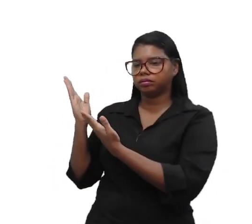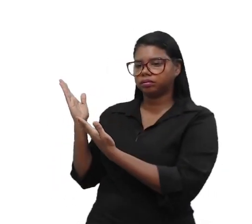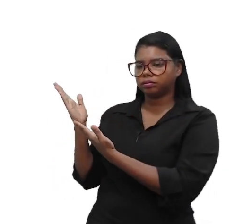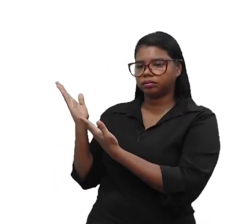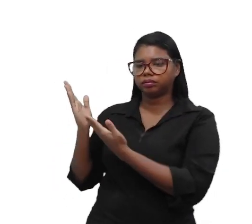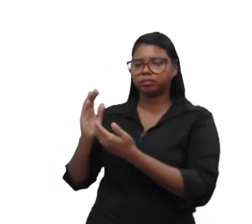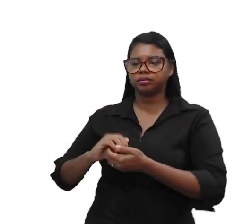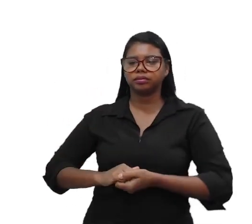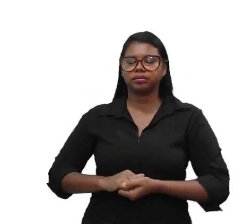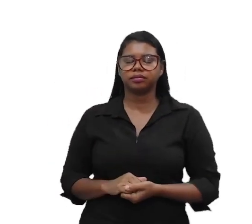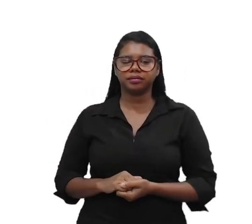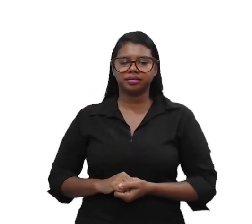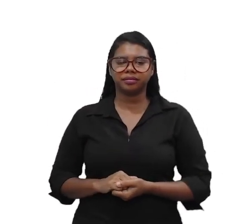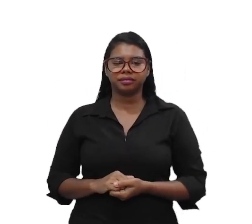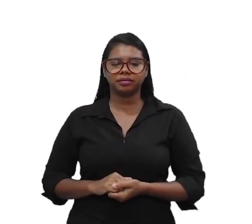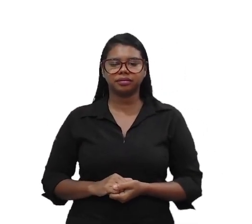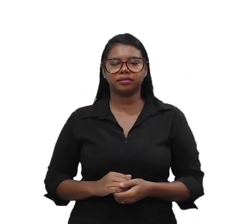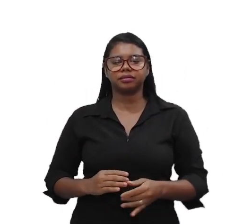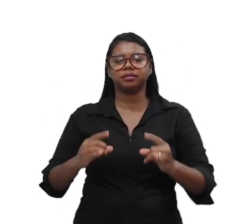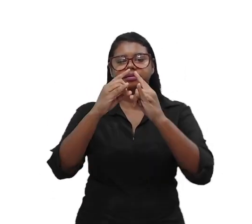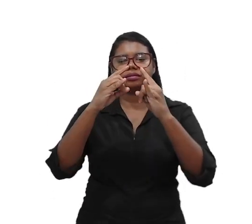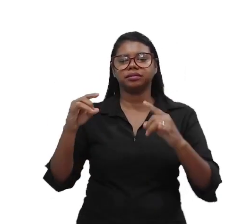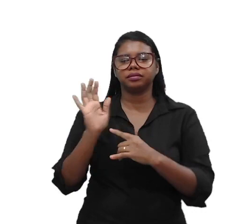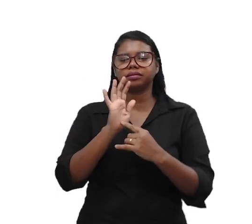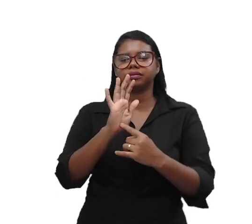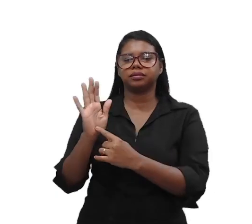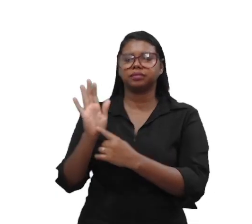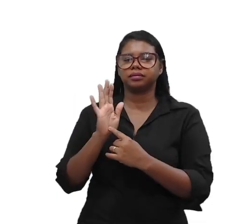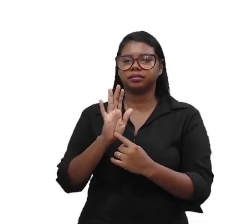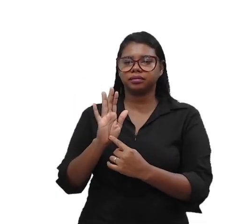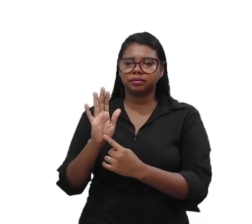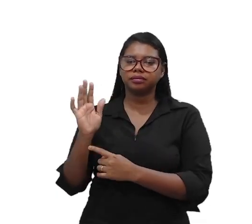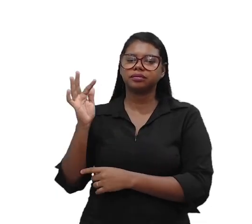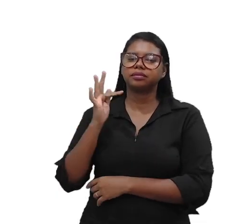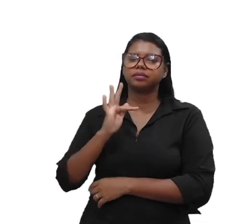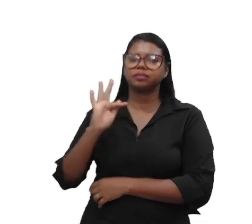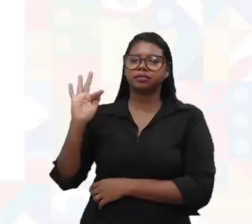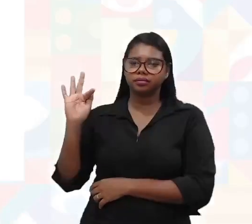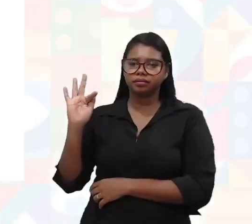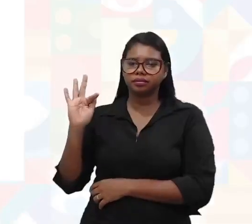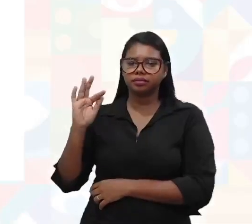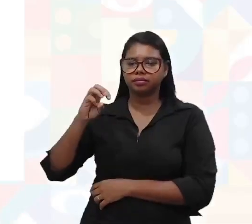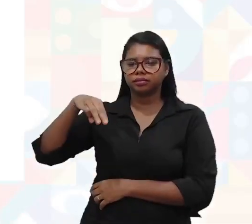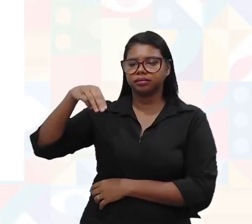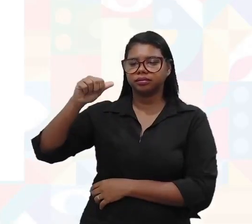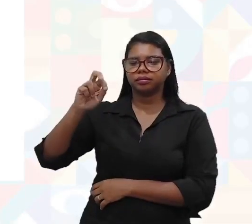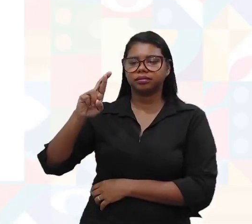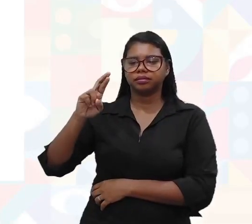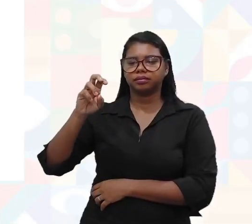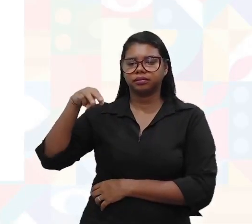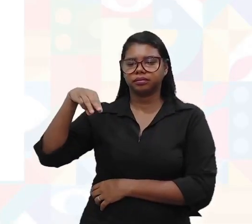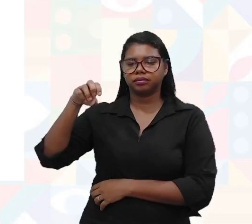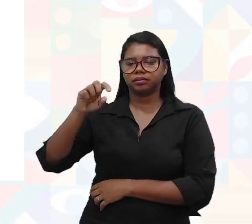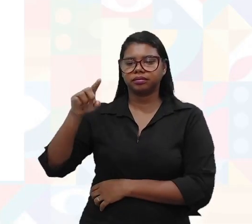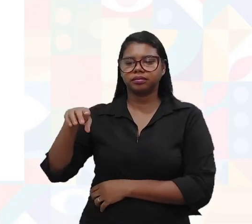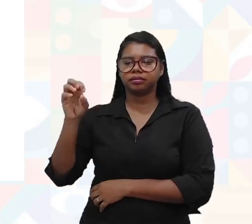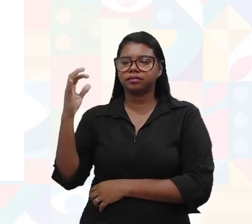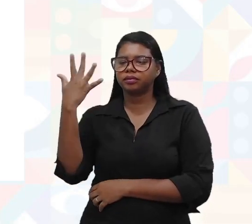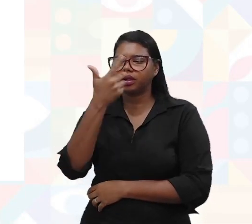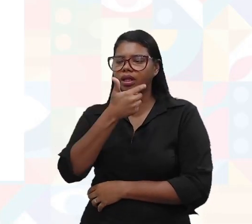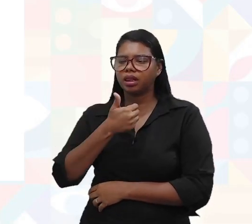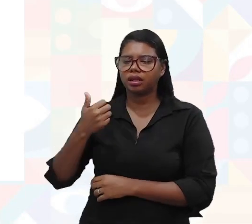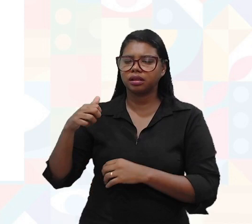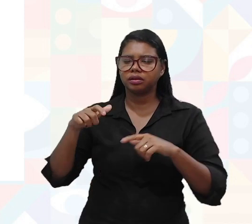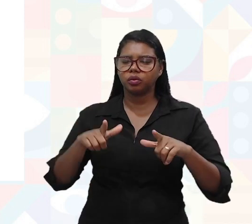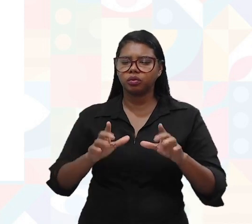né? Nesse palácio Château de Malmaison, na França, né? Então você tem um ambiente muito bonito, né?